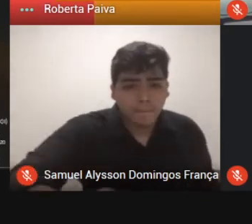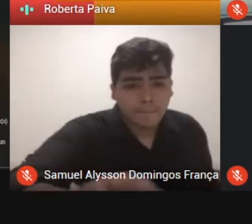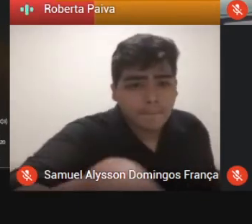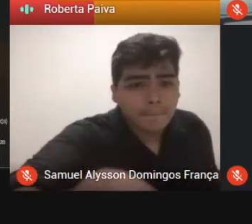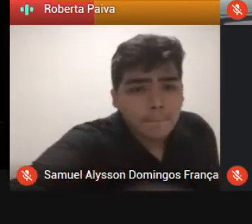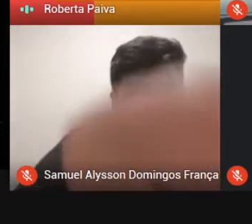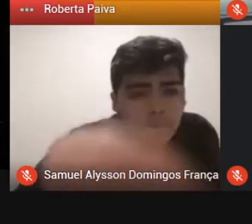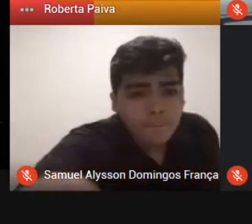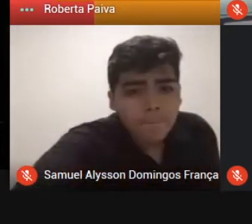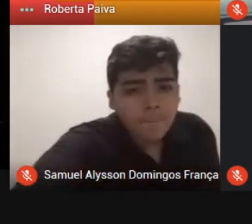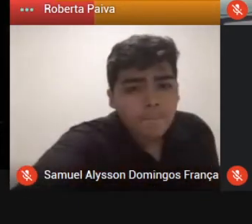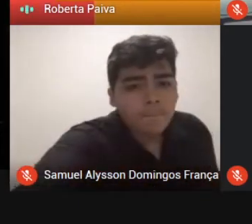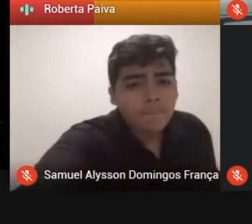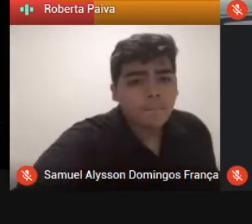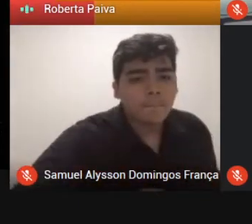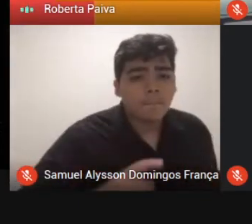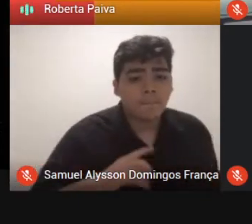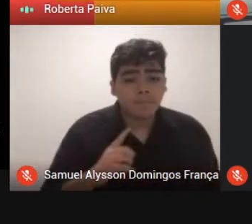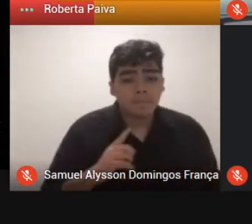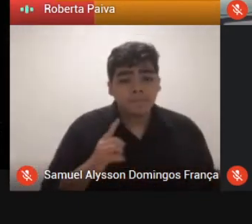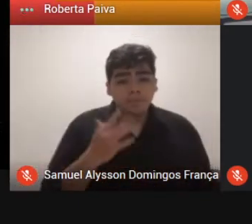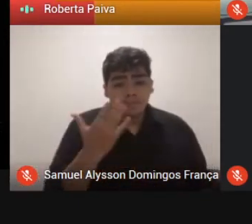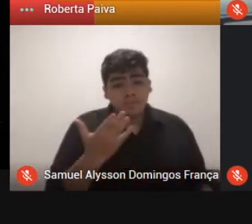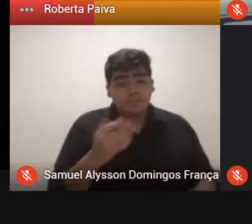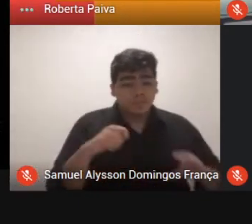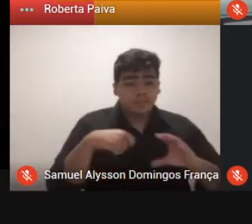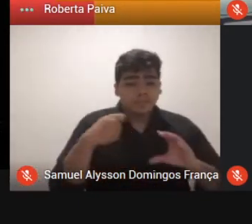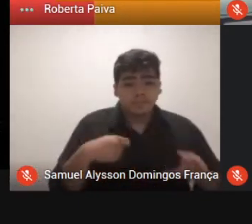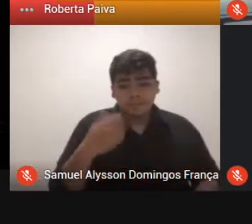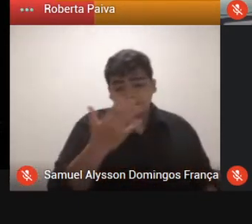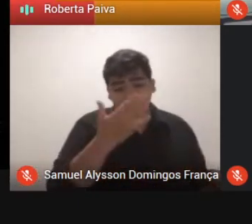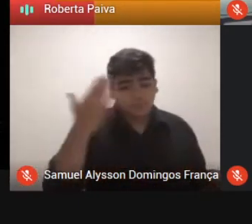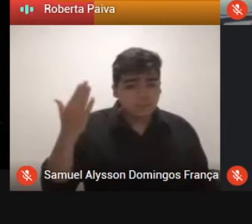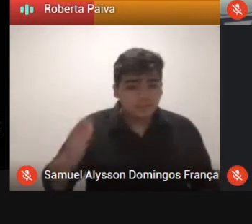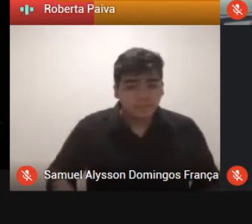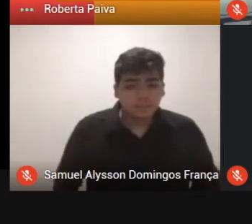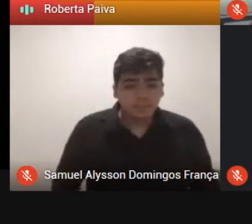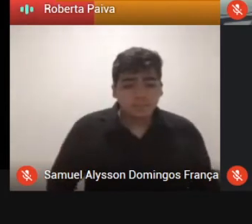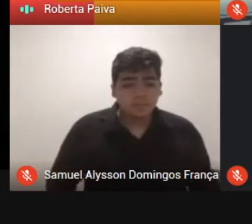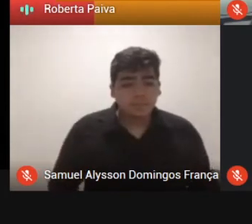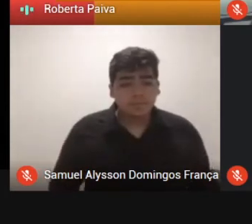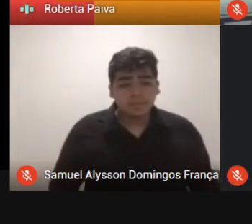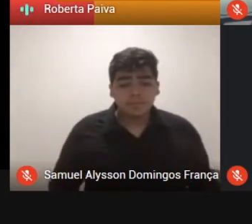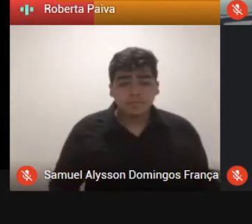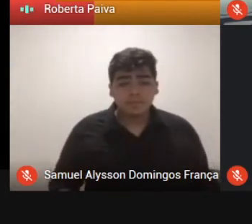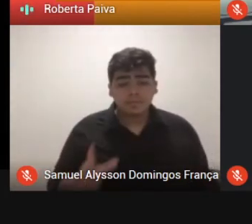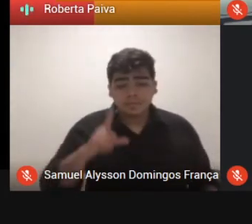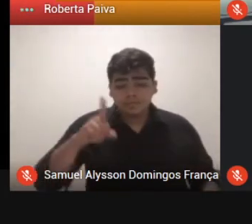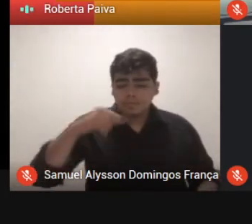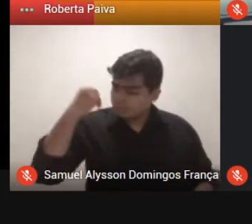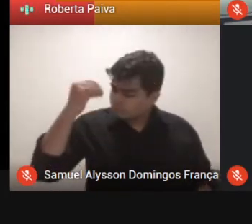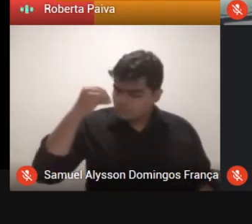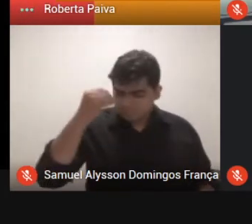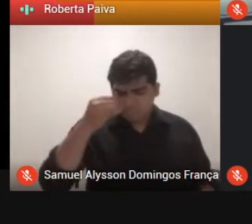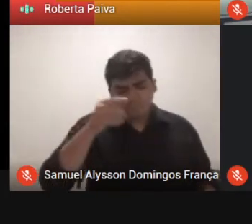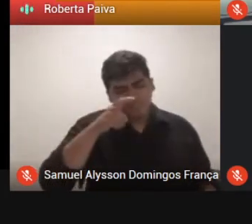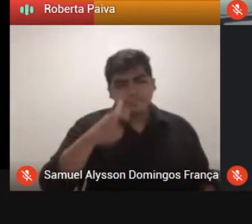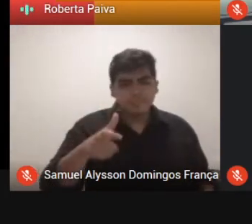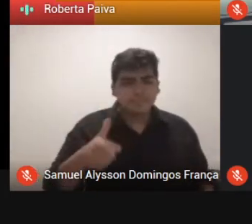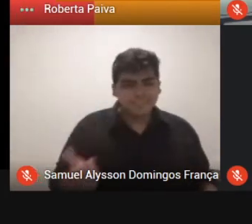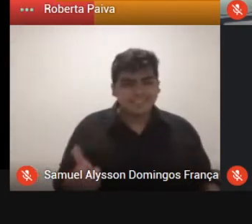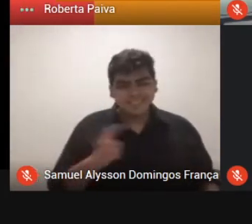Tá aqui o vídeo, ó, eu coloquei o Parklet aqui. E é uma experiência bem interessante, né, gente? Porque a gente